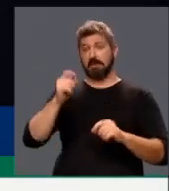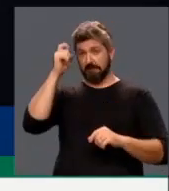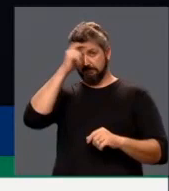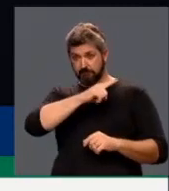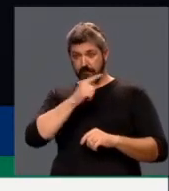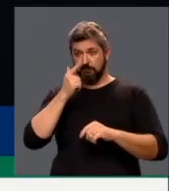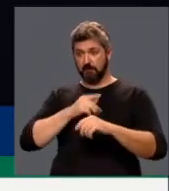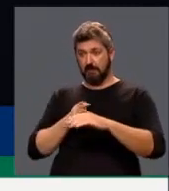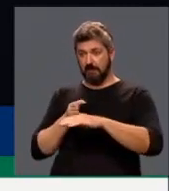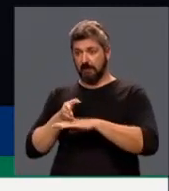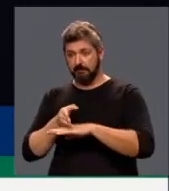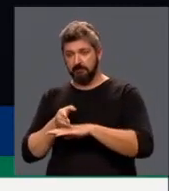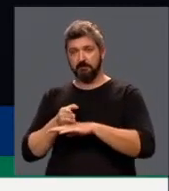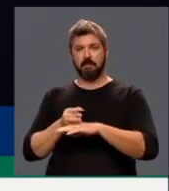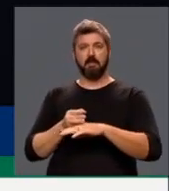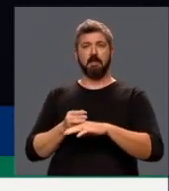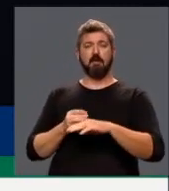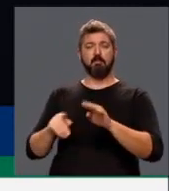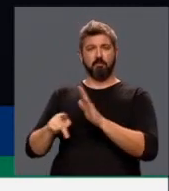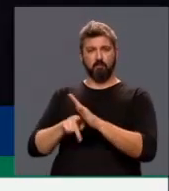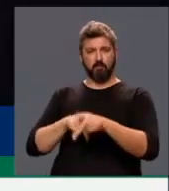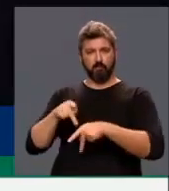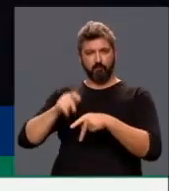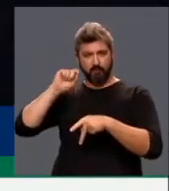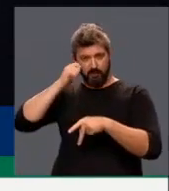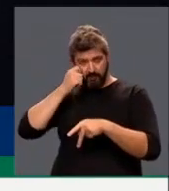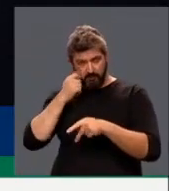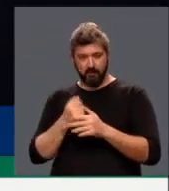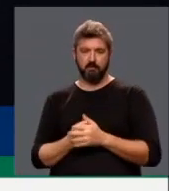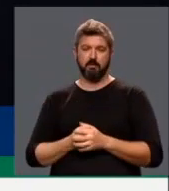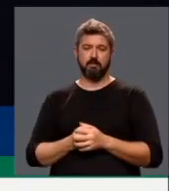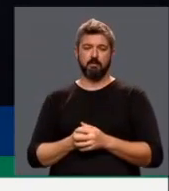de acesso estrutural da população negra,